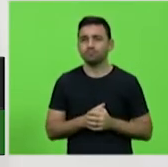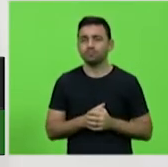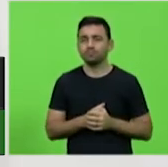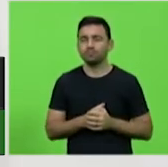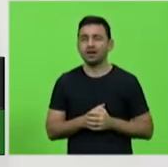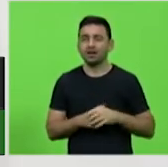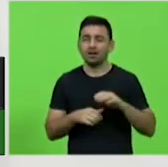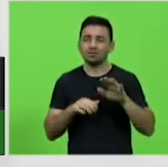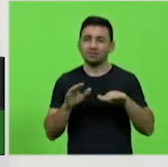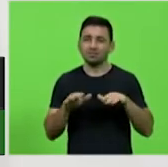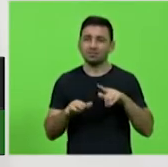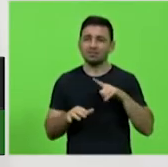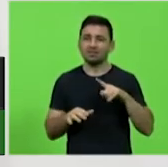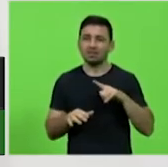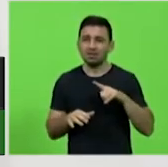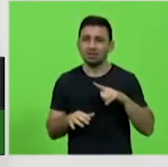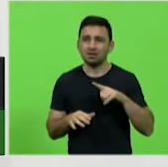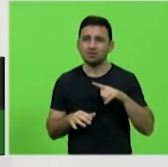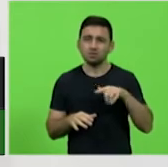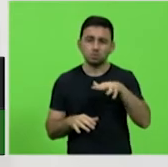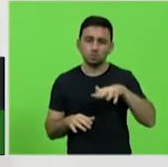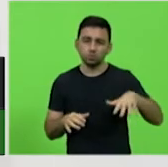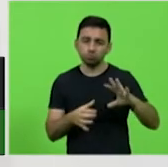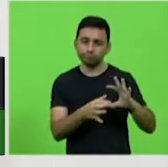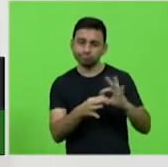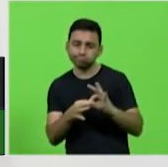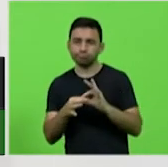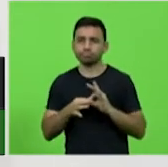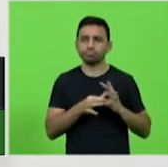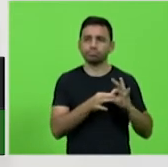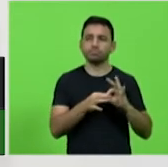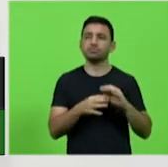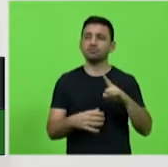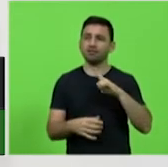Muitas vezes conurbados entre si.